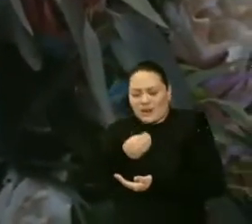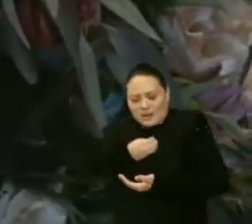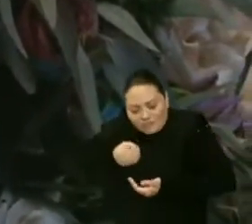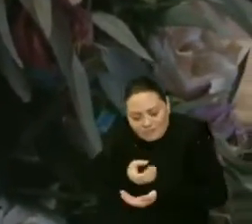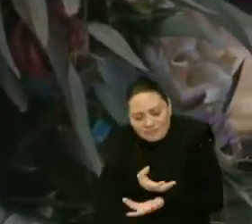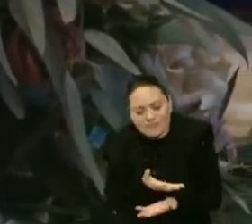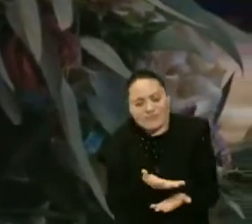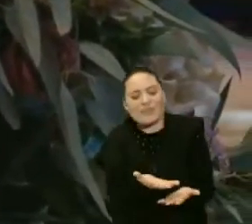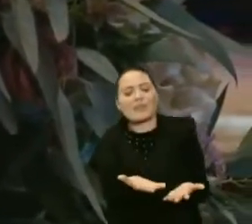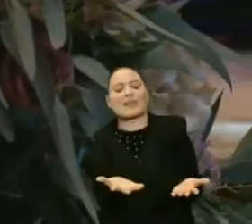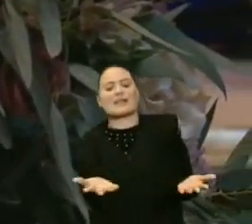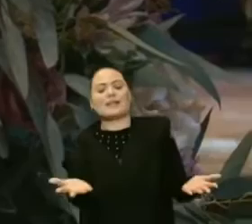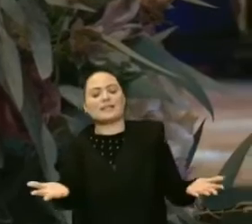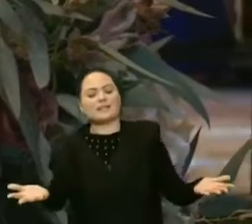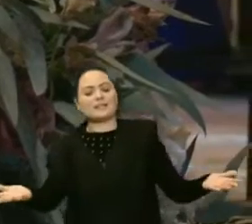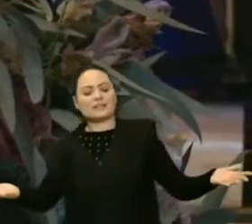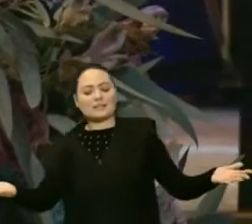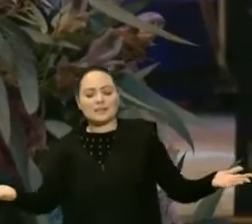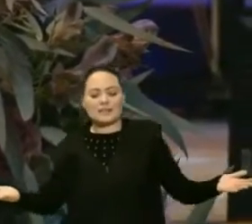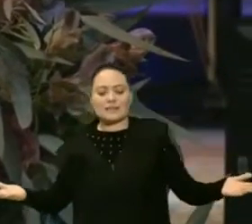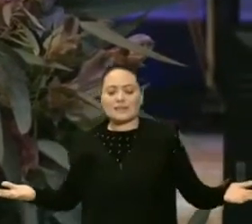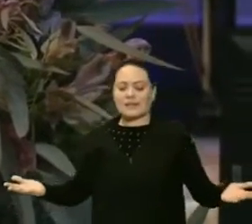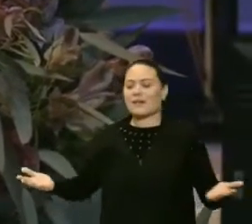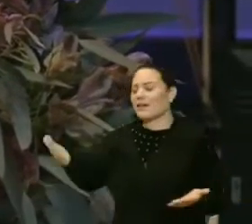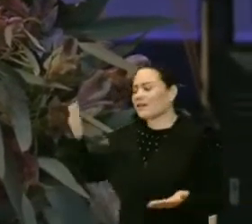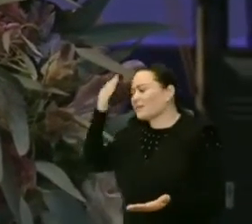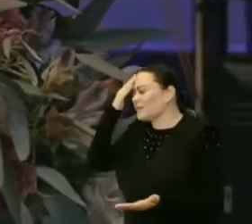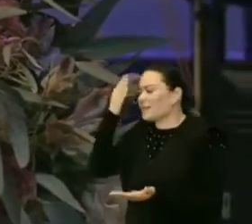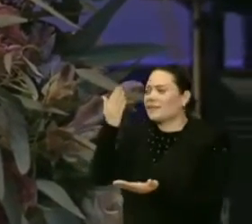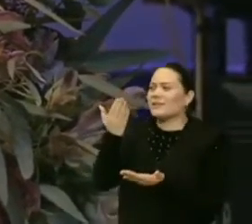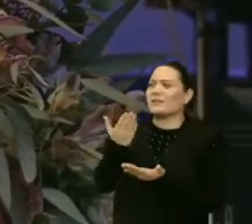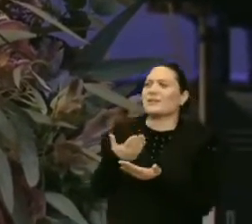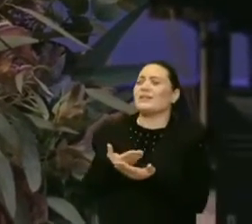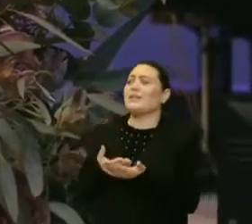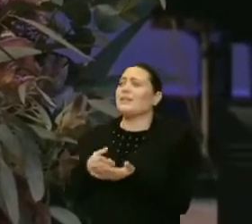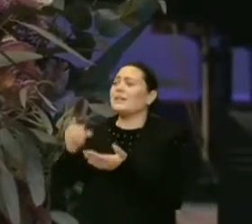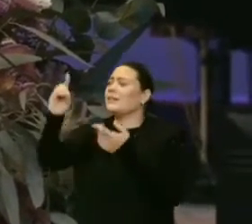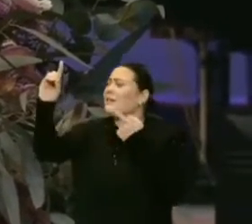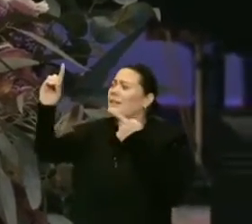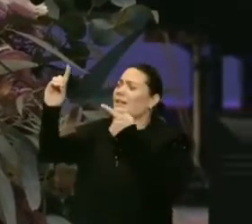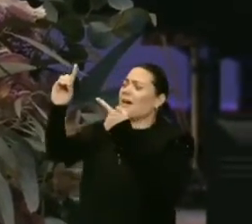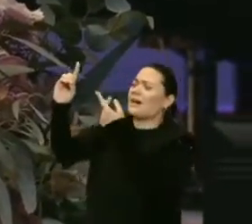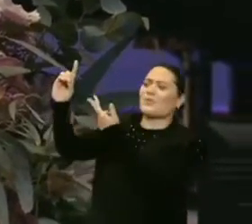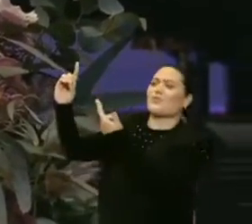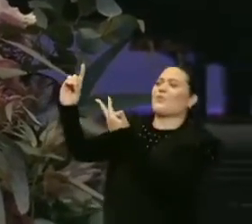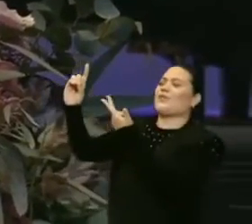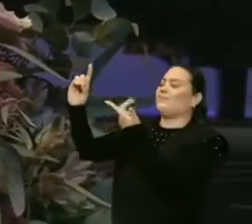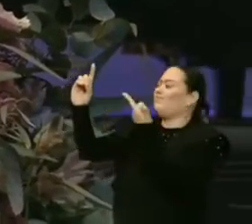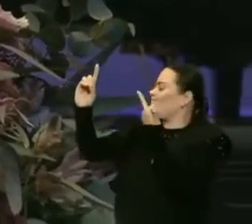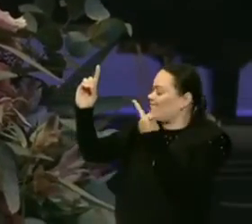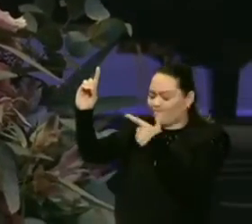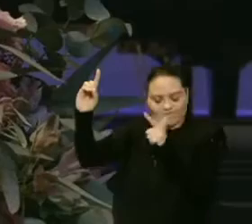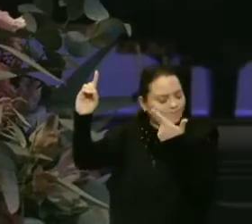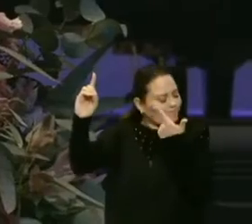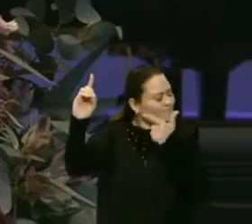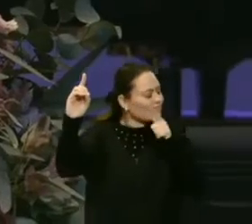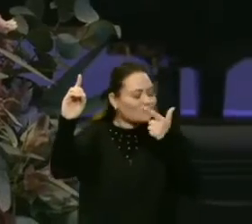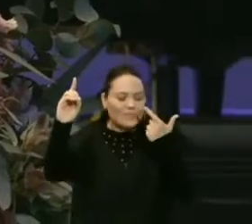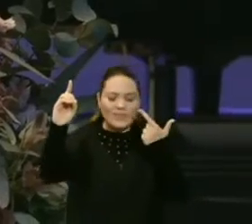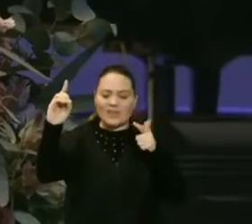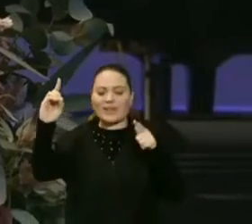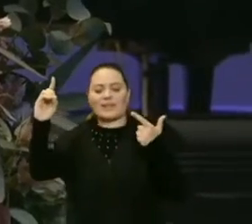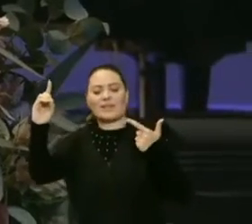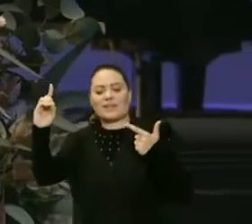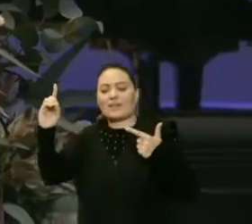Tu és a vida. Creio que não há outro